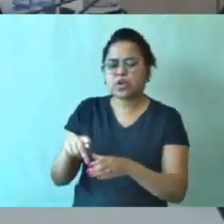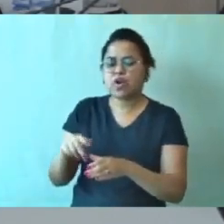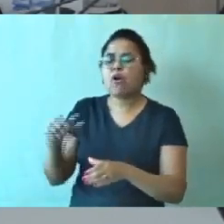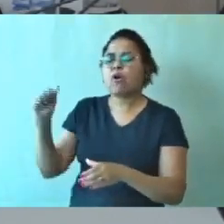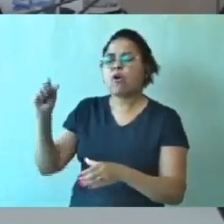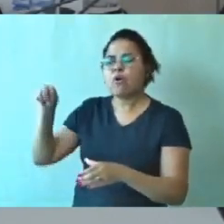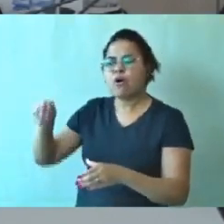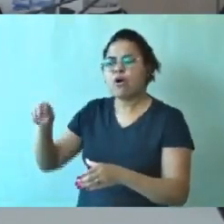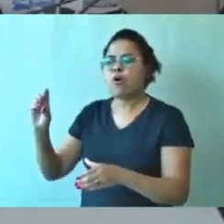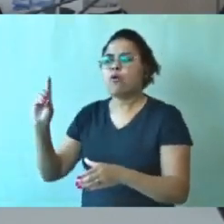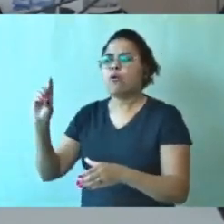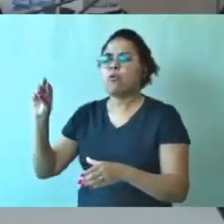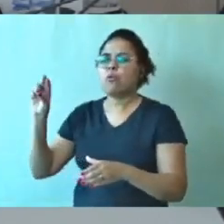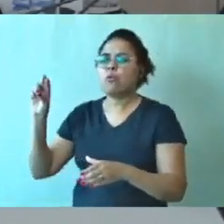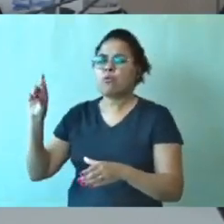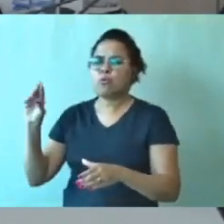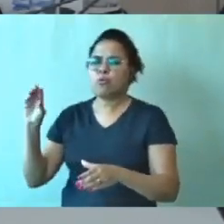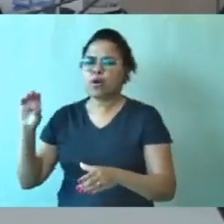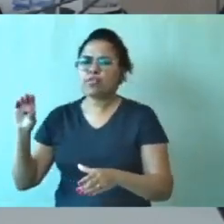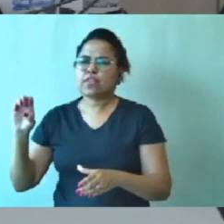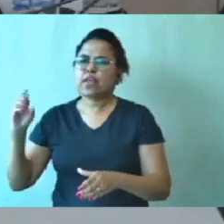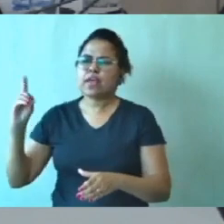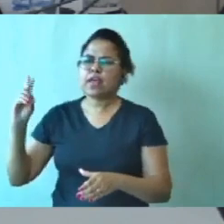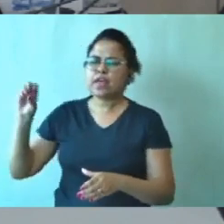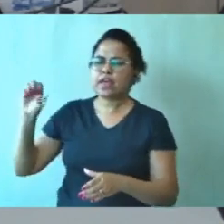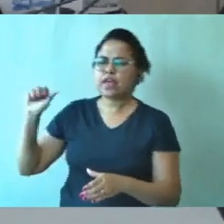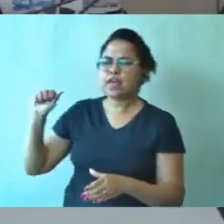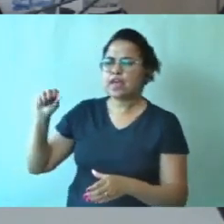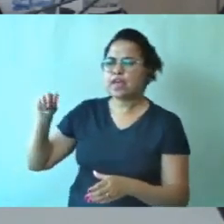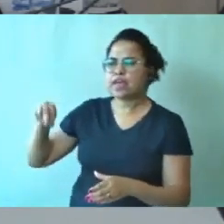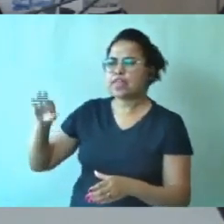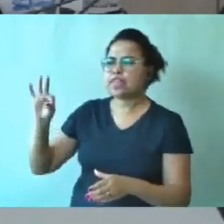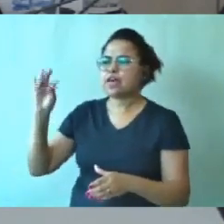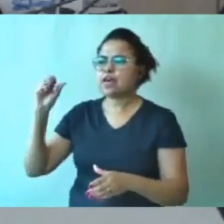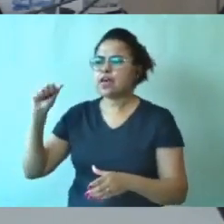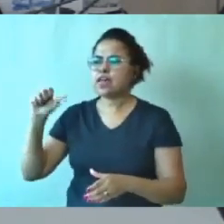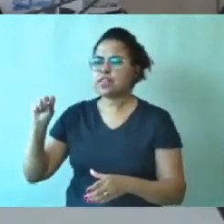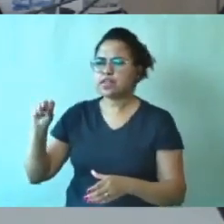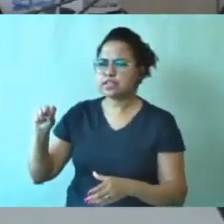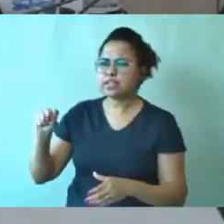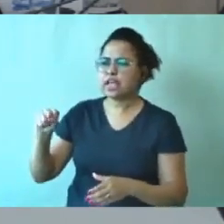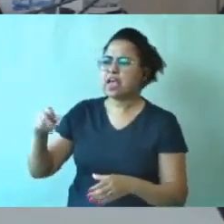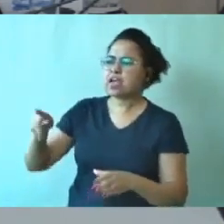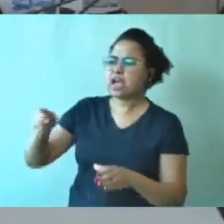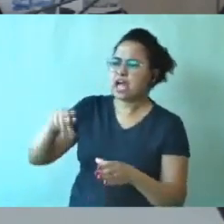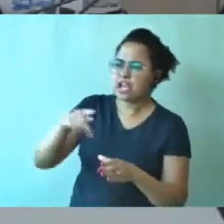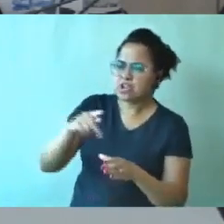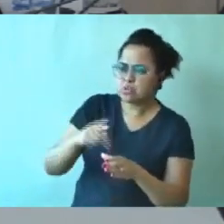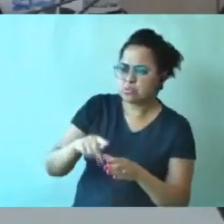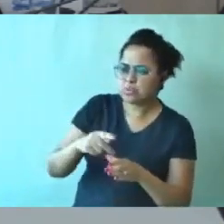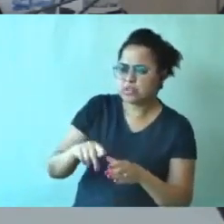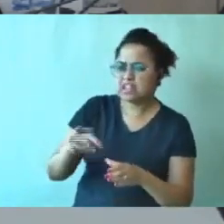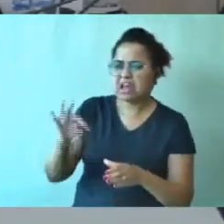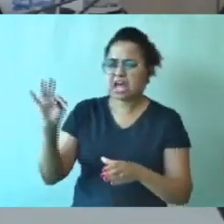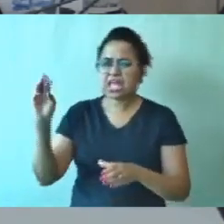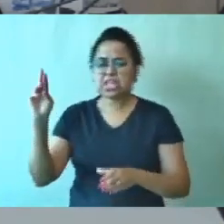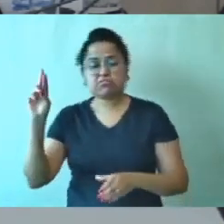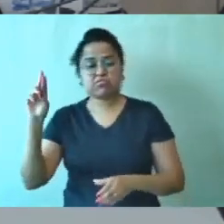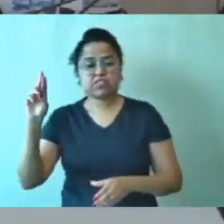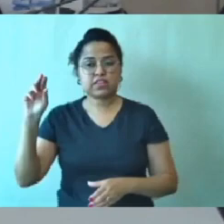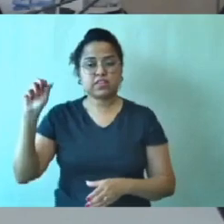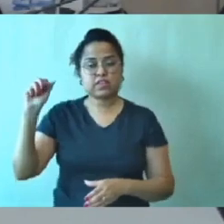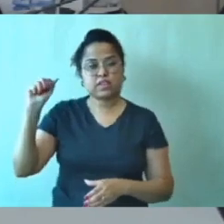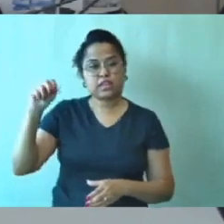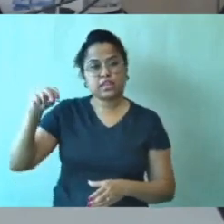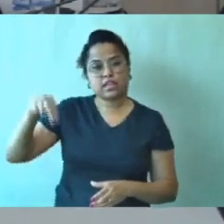ao consórcio. Então, cai o dinheiro no caixa do consórcio, normalmente por meio ali da Transfácio, né? Eu não sei